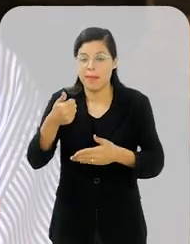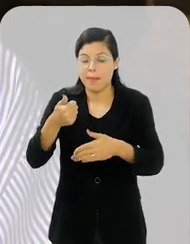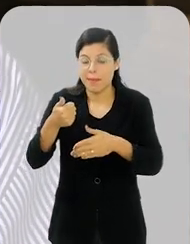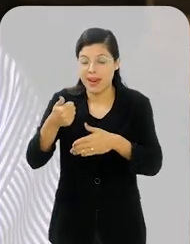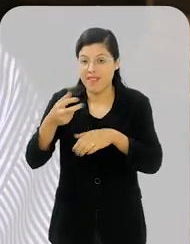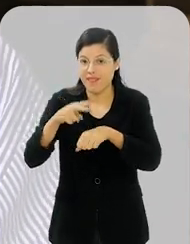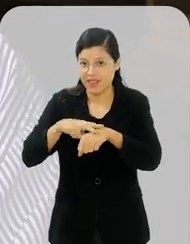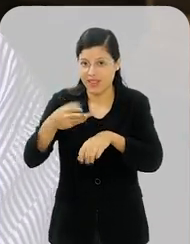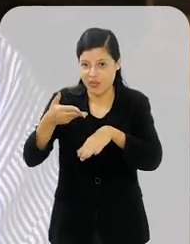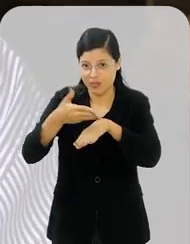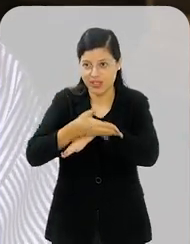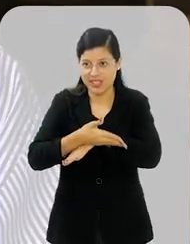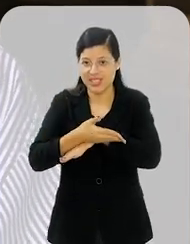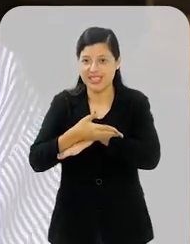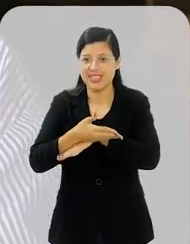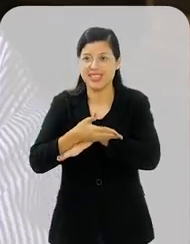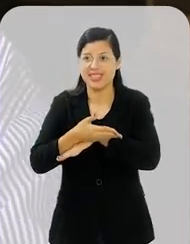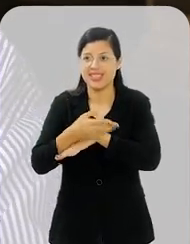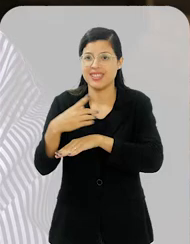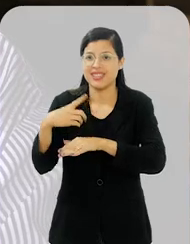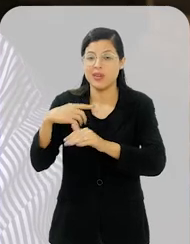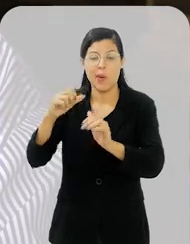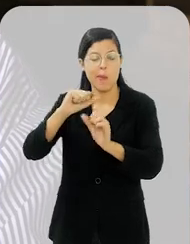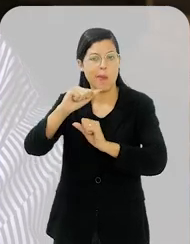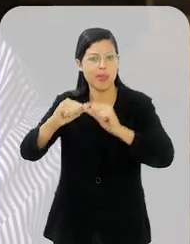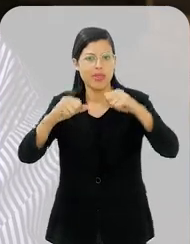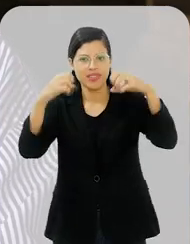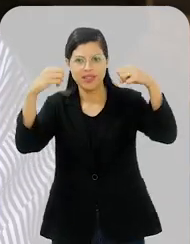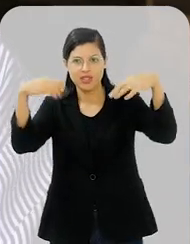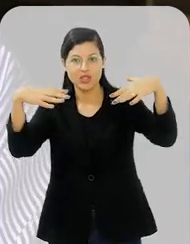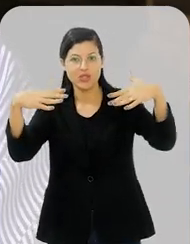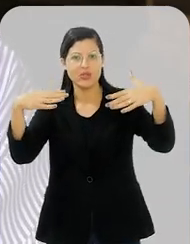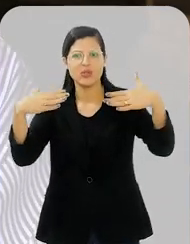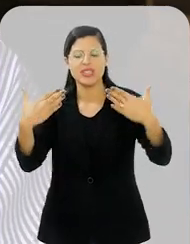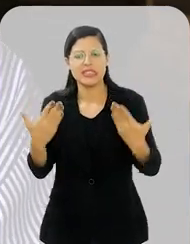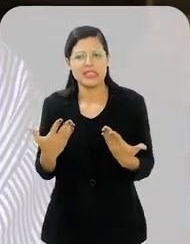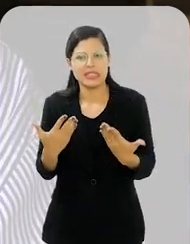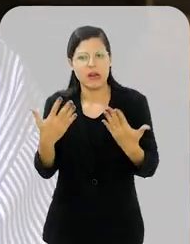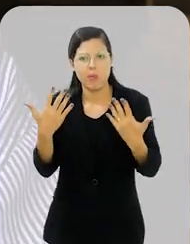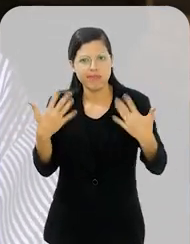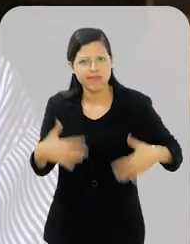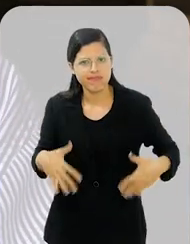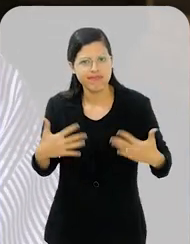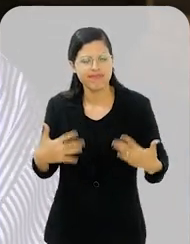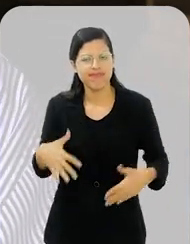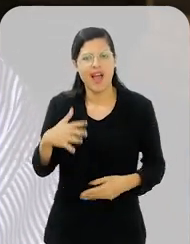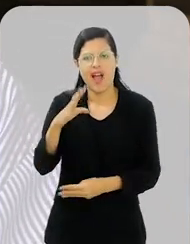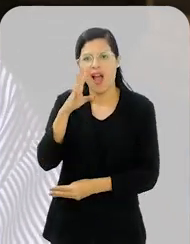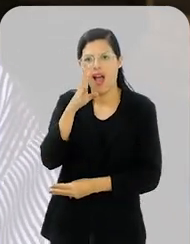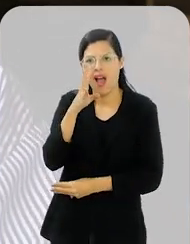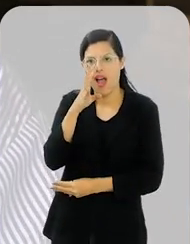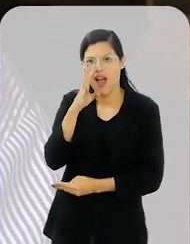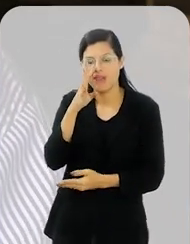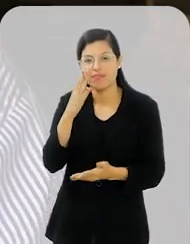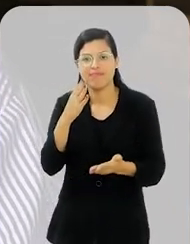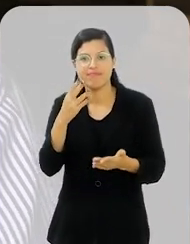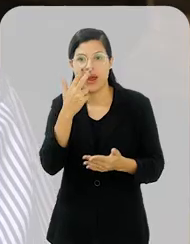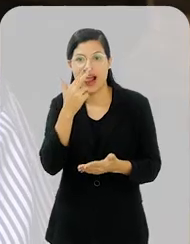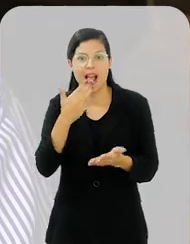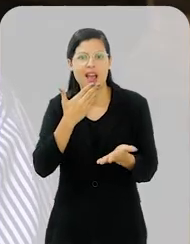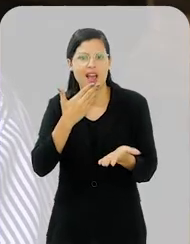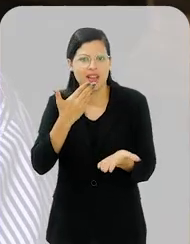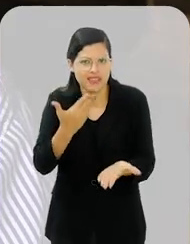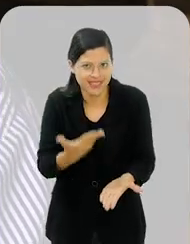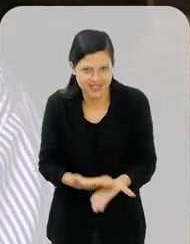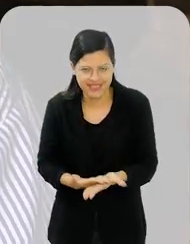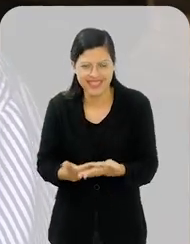fui ao teatro, teve uma mudança de luzes em cena, e eu fiquei tão abobalhado que eu digo assim, eu fiquei de